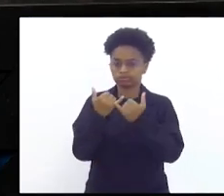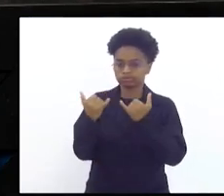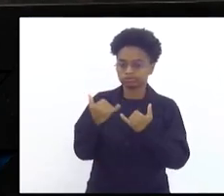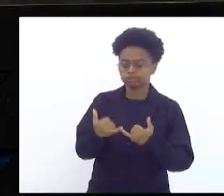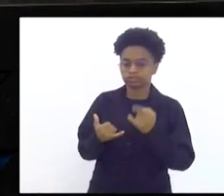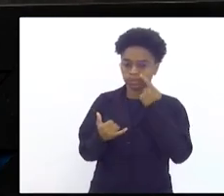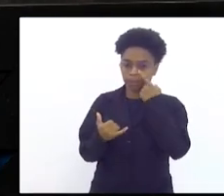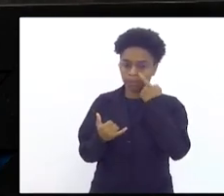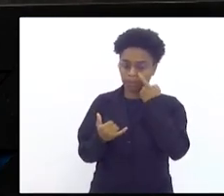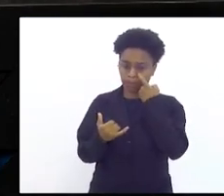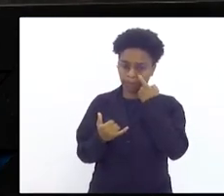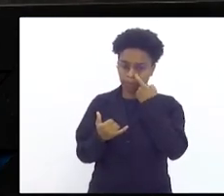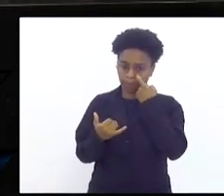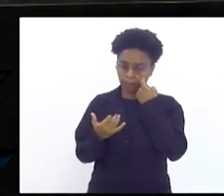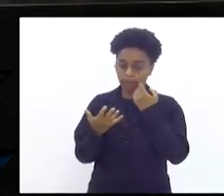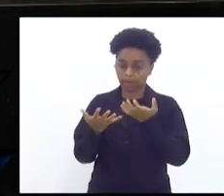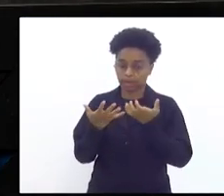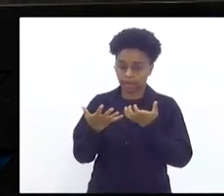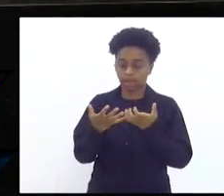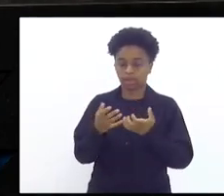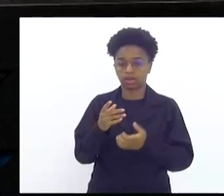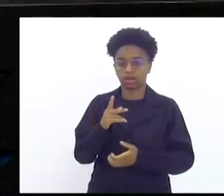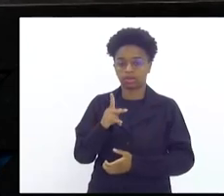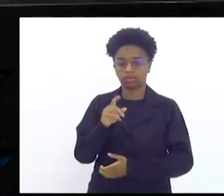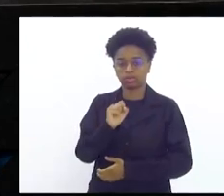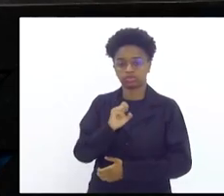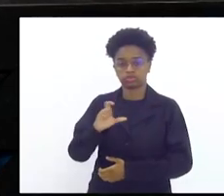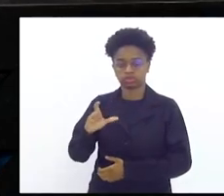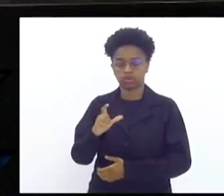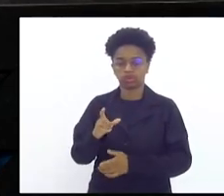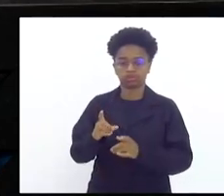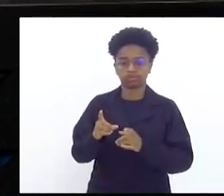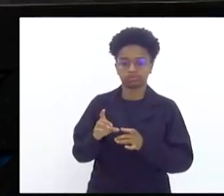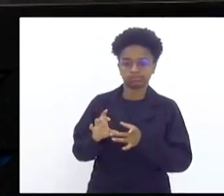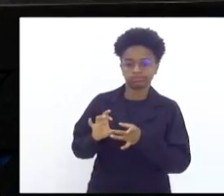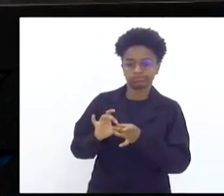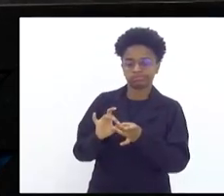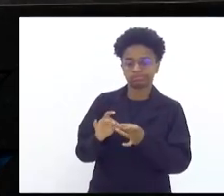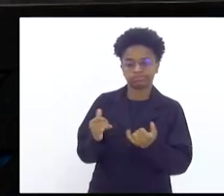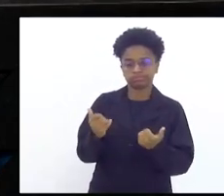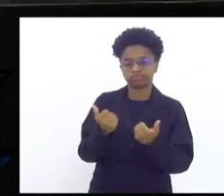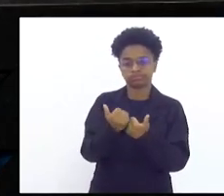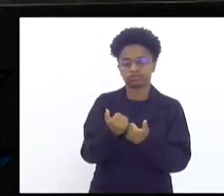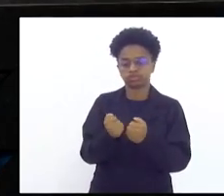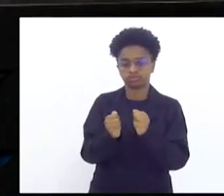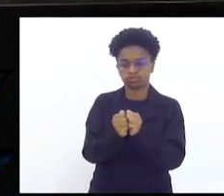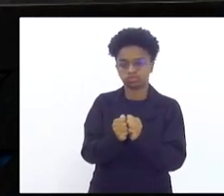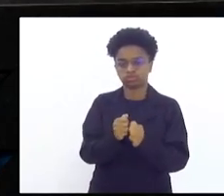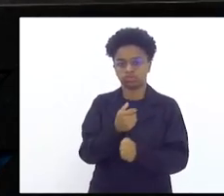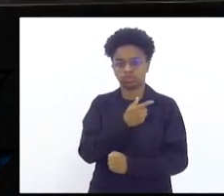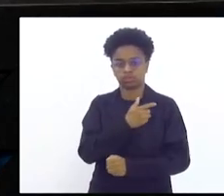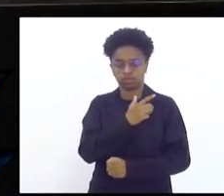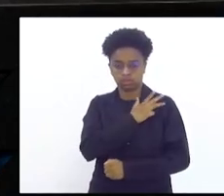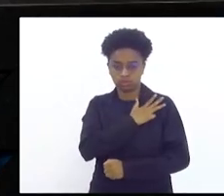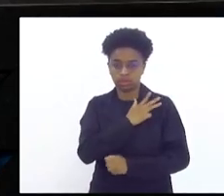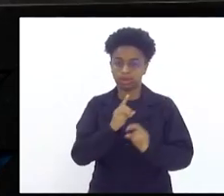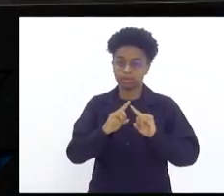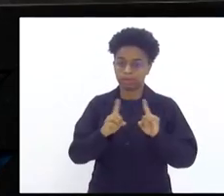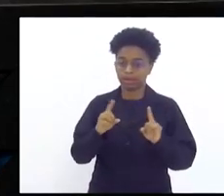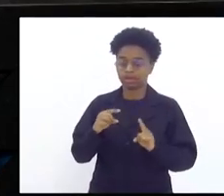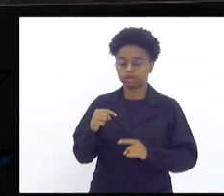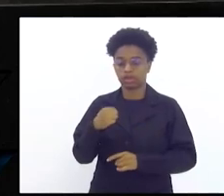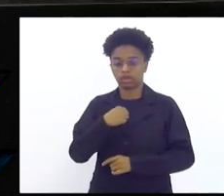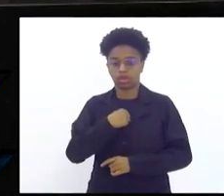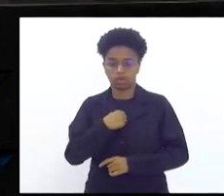pessoal o caminho próximo ao governo Lula enquanto nós temos uma postura de maior Independência frente ao governo Lula mas é um companheiro